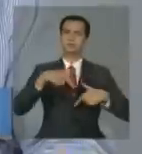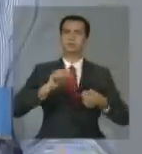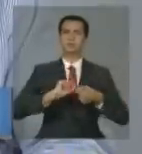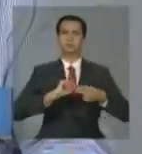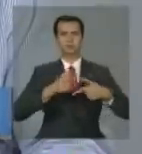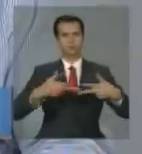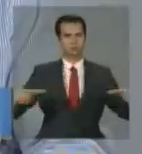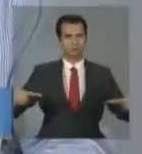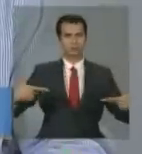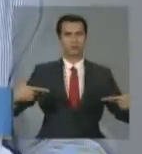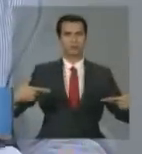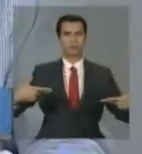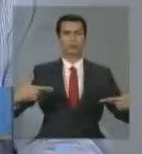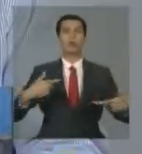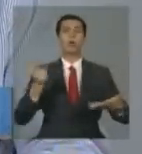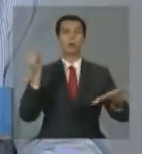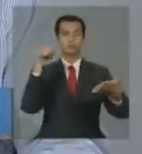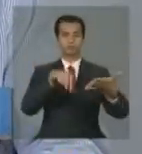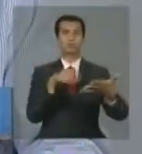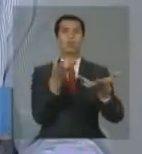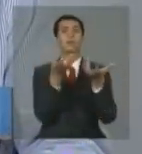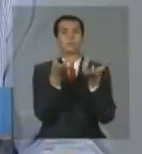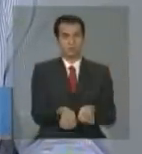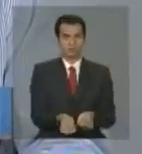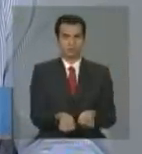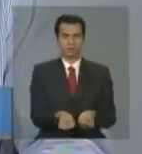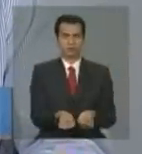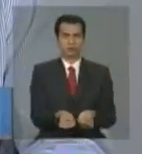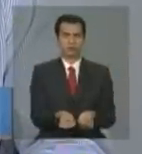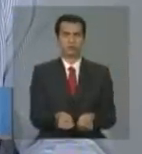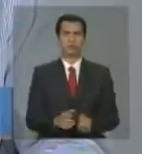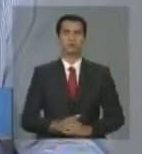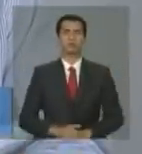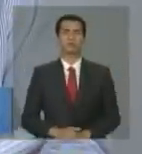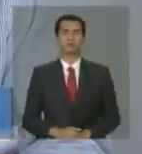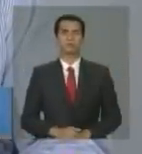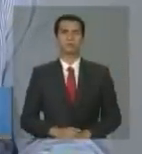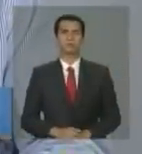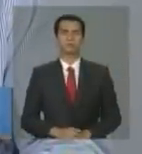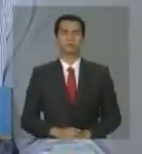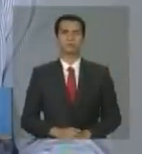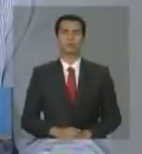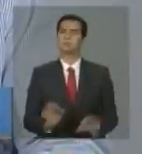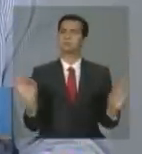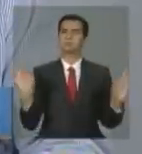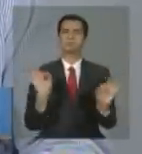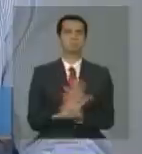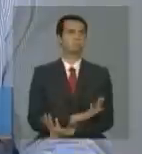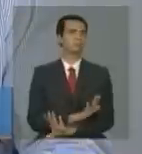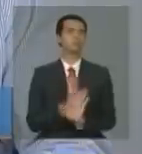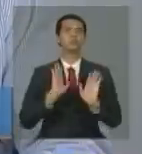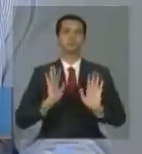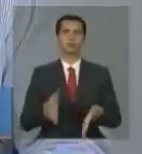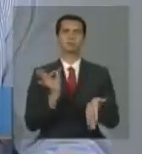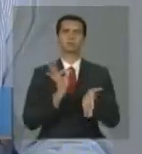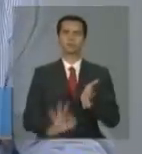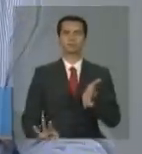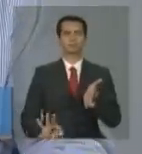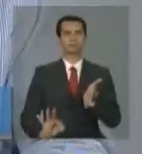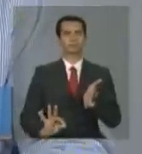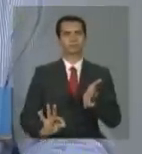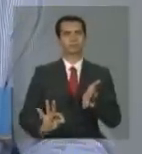perante a rede suas. Ele aceitou esse termo de responsabilidade, pronto, está efetivado o cadastro do